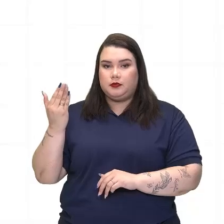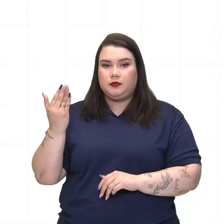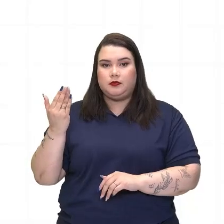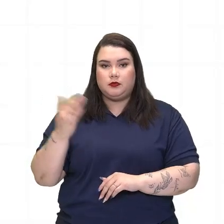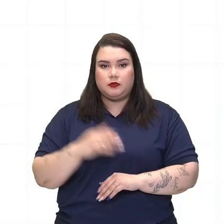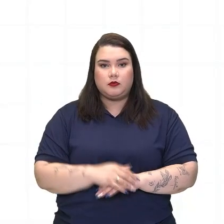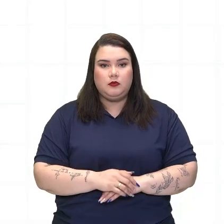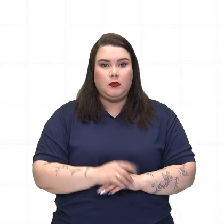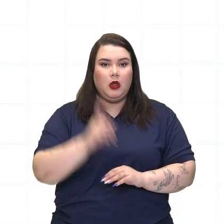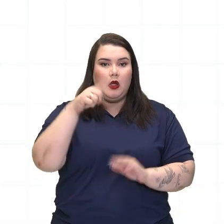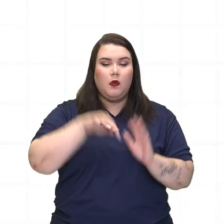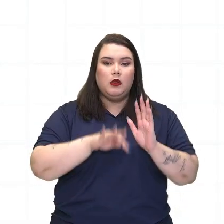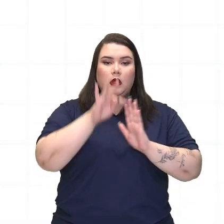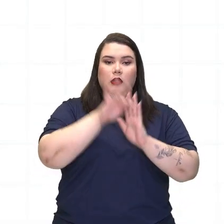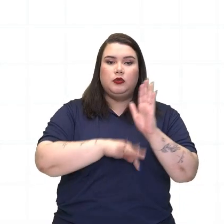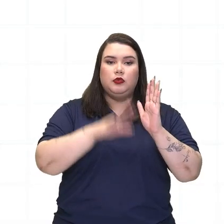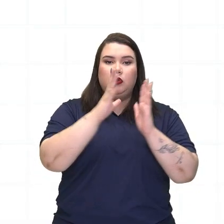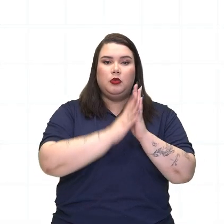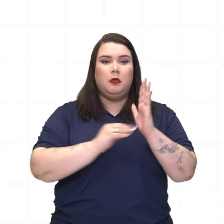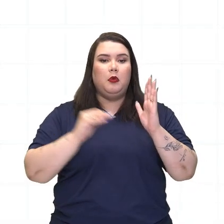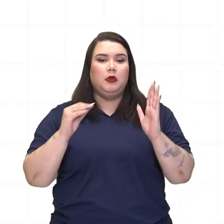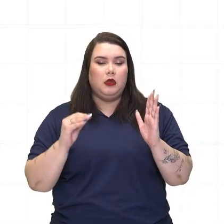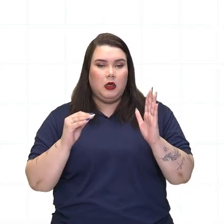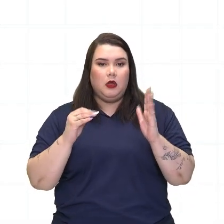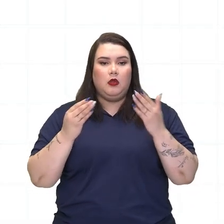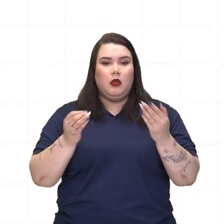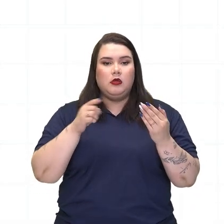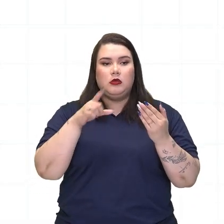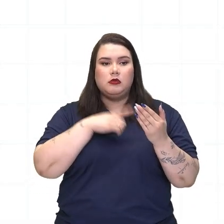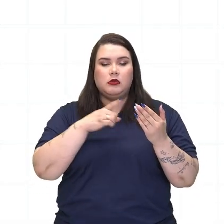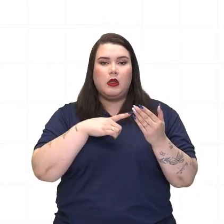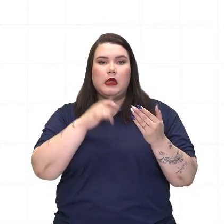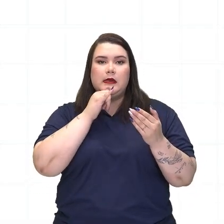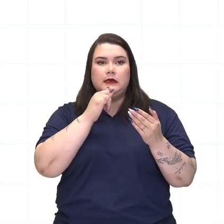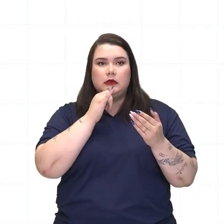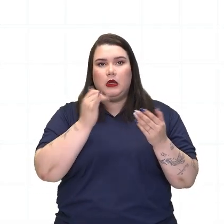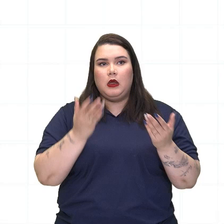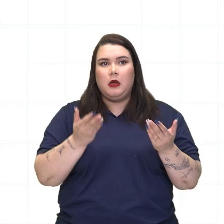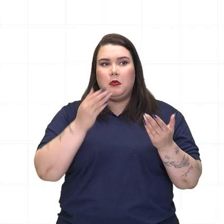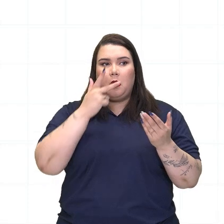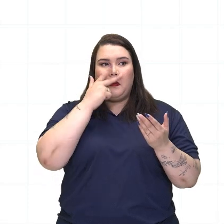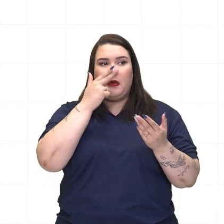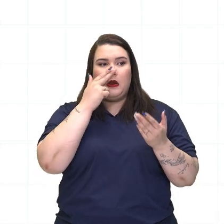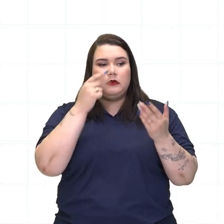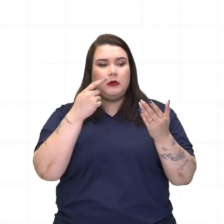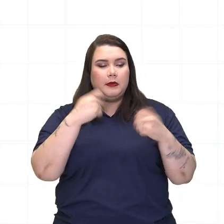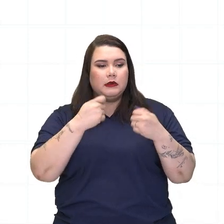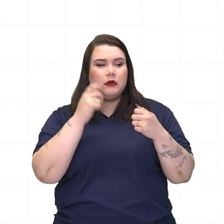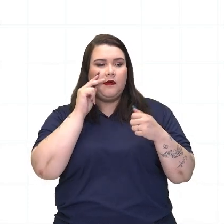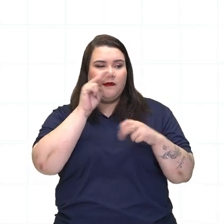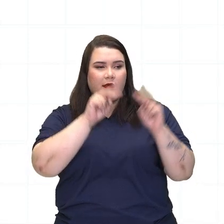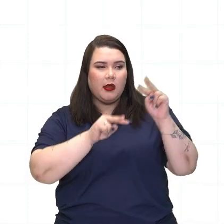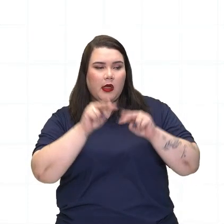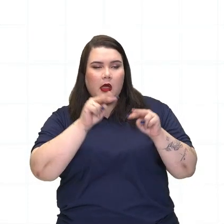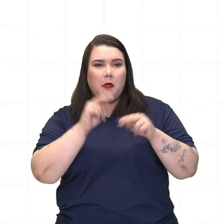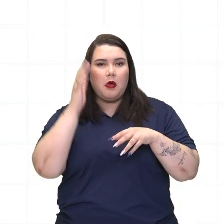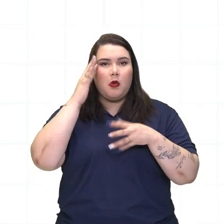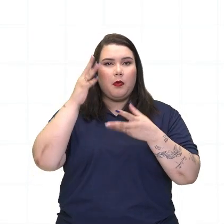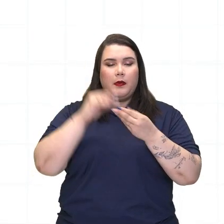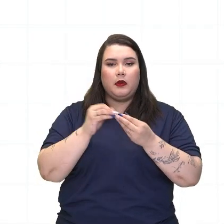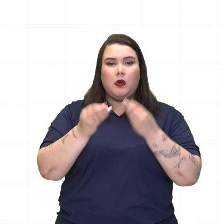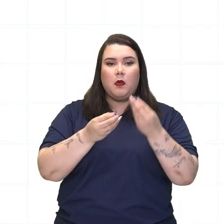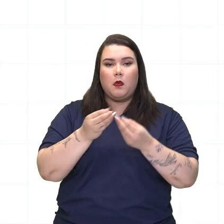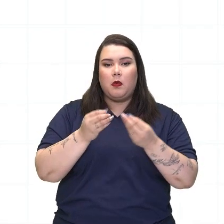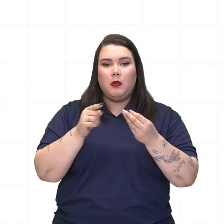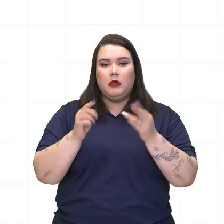é uma imagem aí. Então, basicamente, eles servem para te dar uma direção sobre o que mais ou menos é o tema. Aí, a partir dos